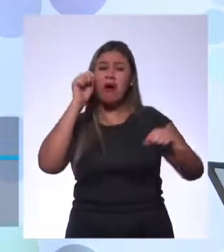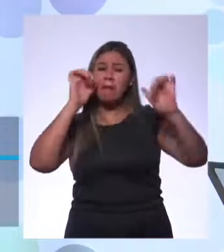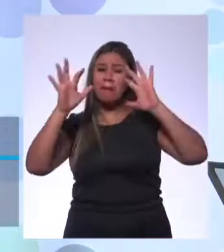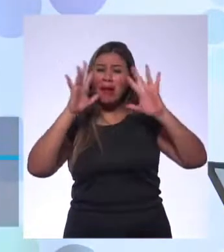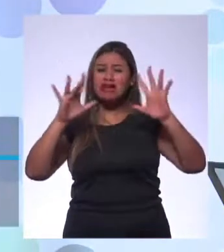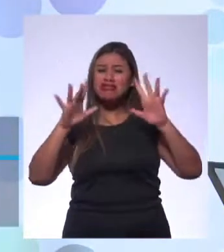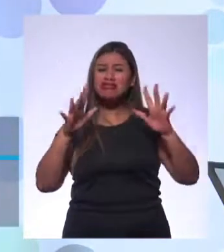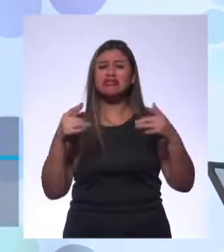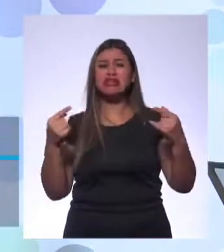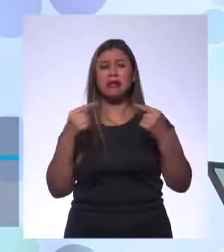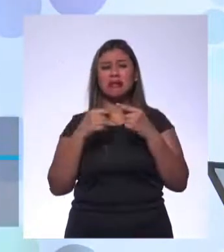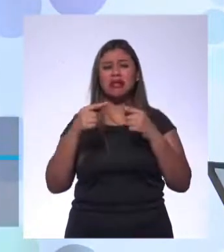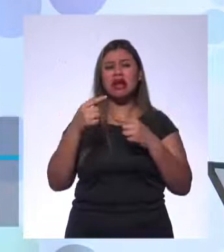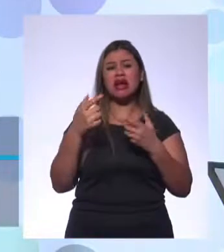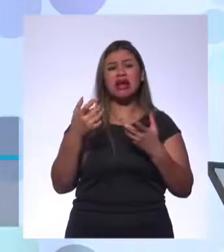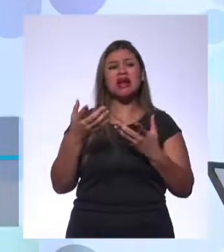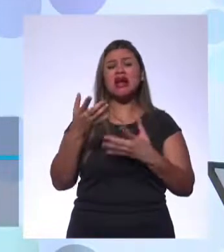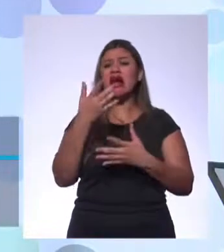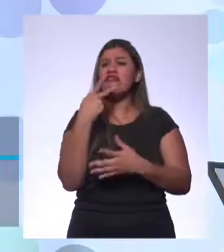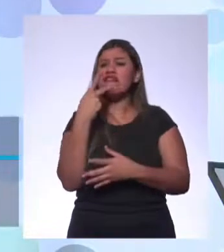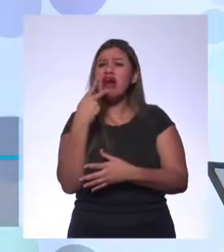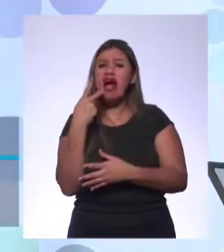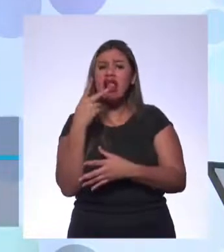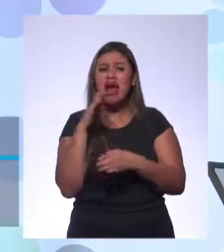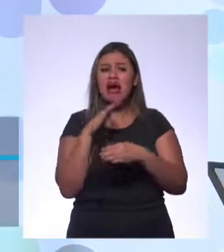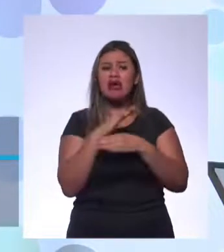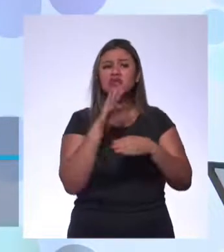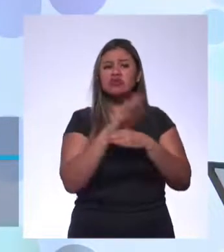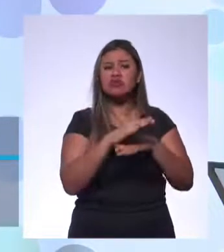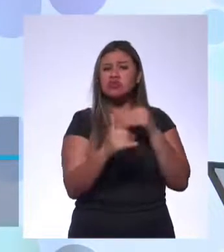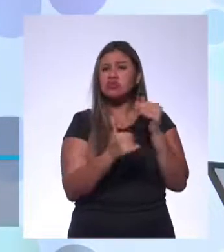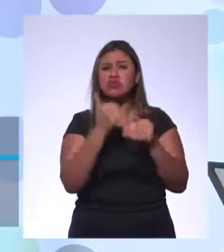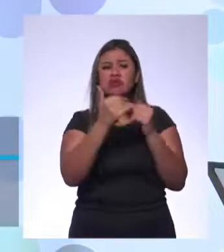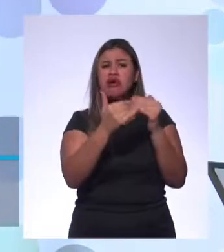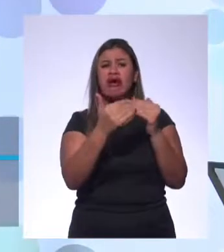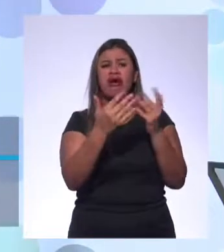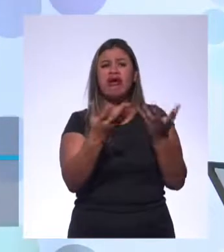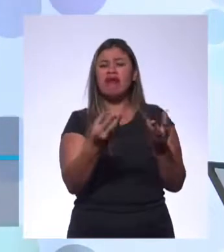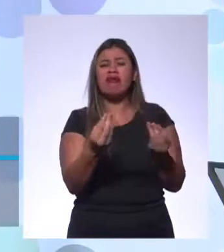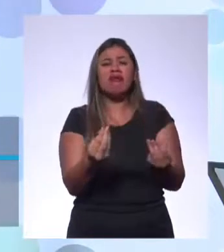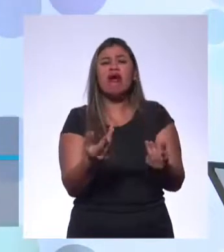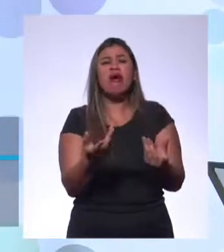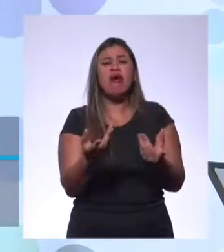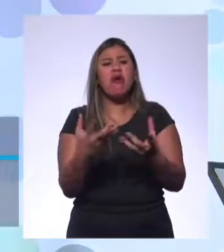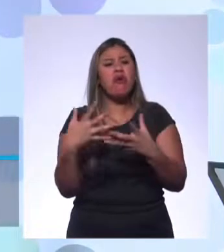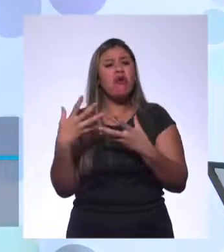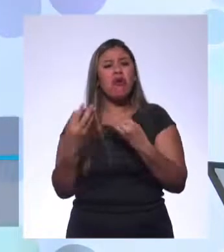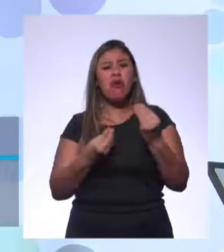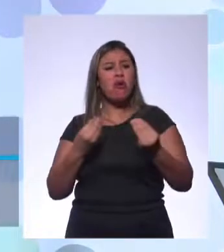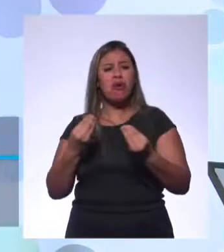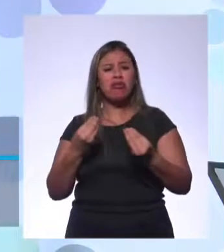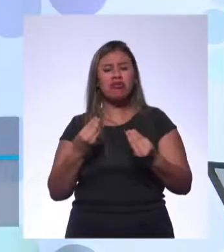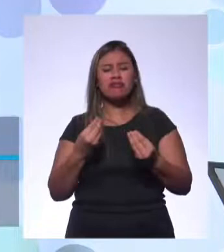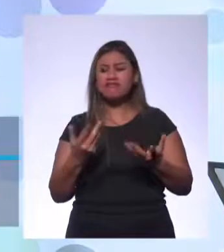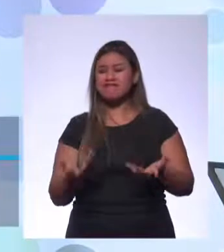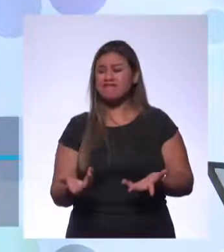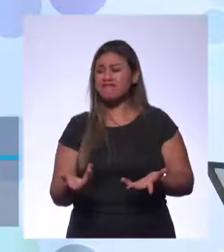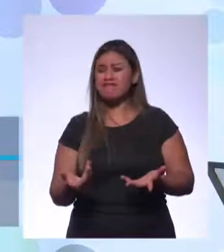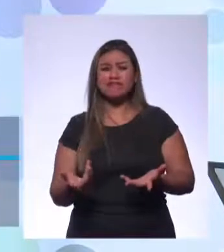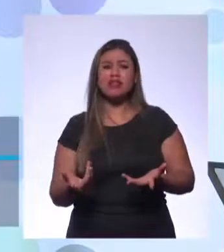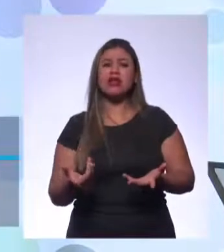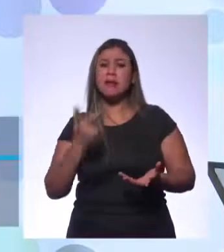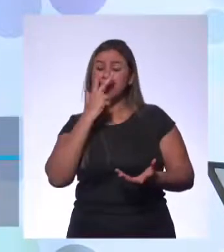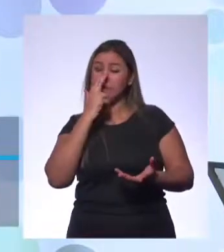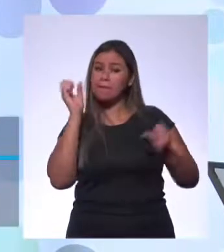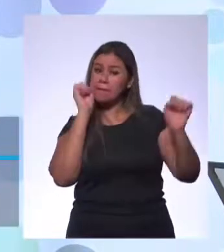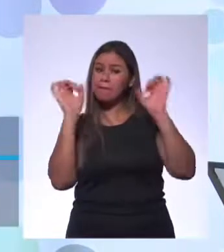que civilização nós estamos falando, né? Com quem está a civilização e com quem está a barbárie, né? É uma coisa